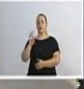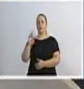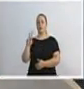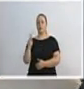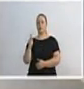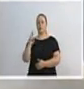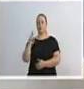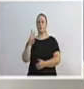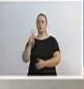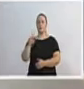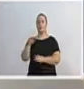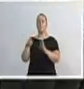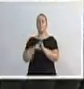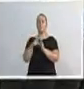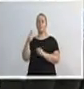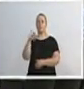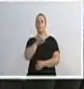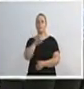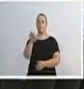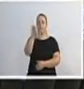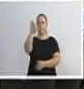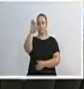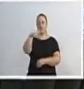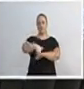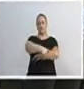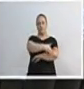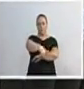Em discussão, em votação.